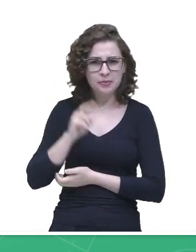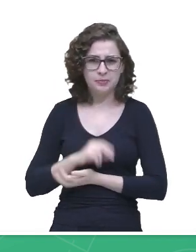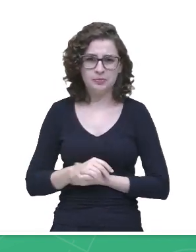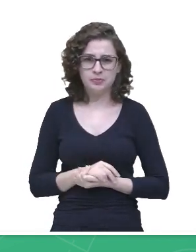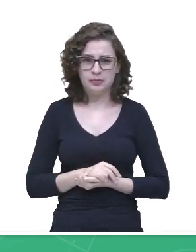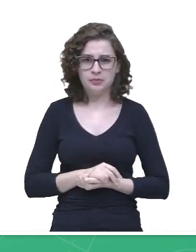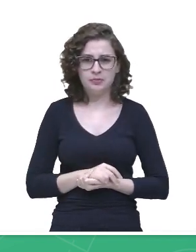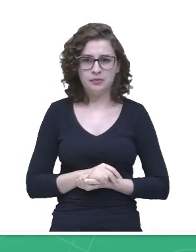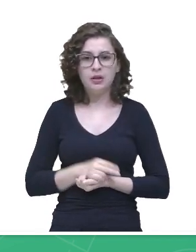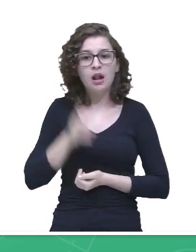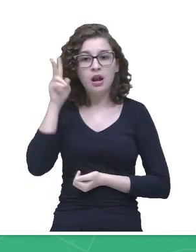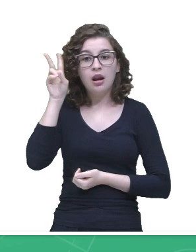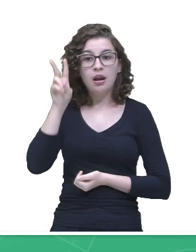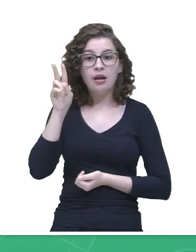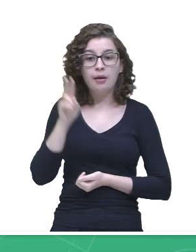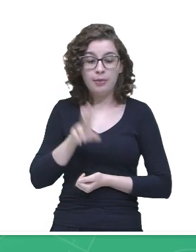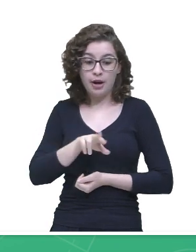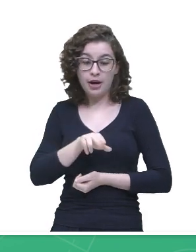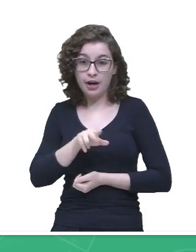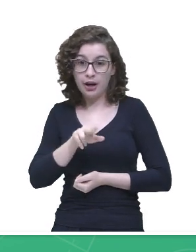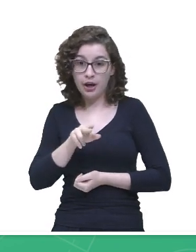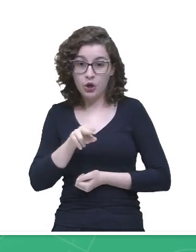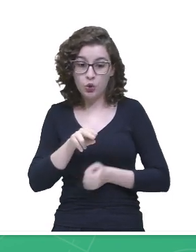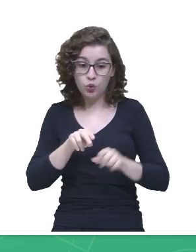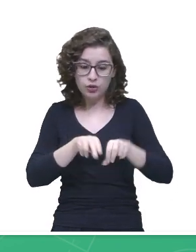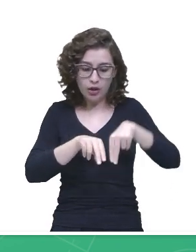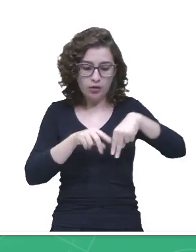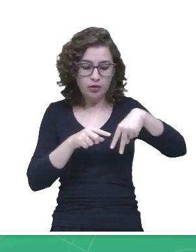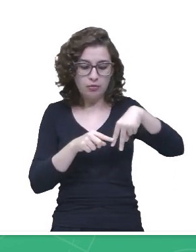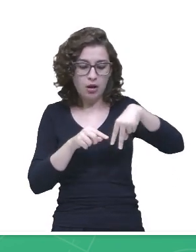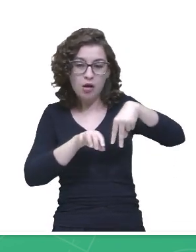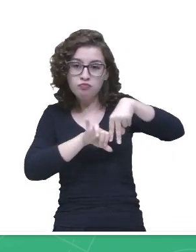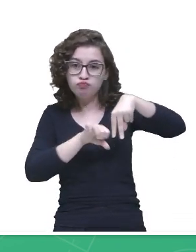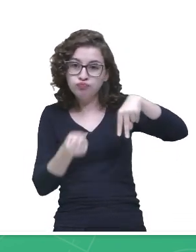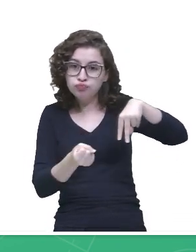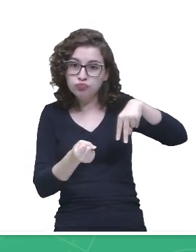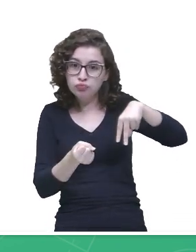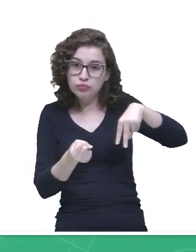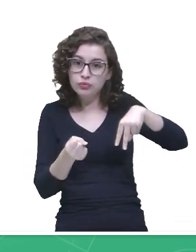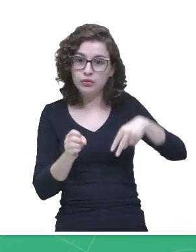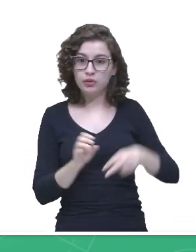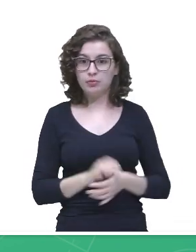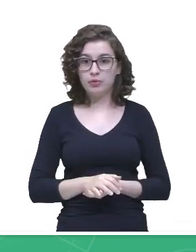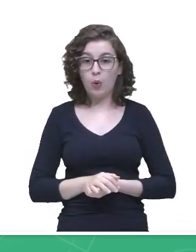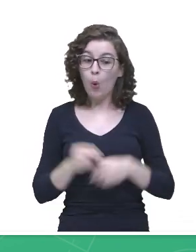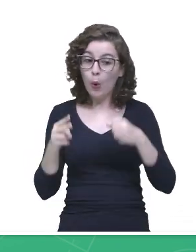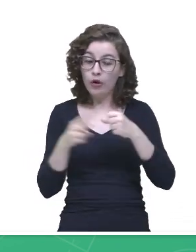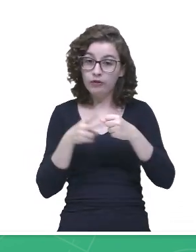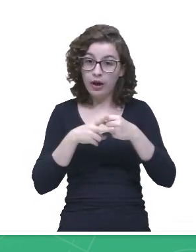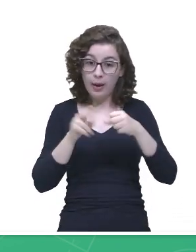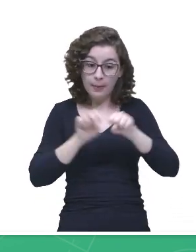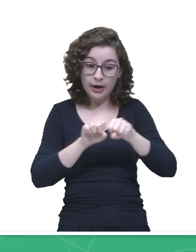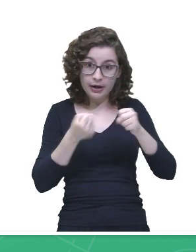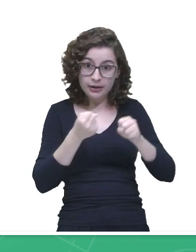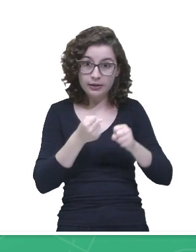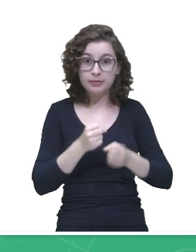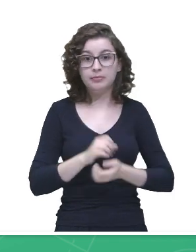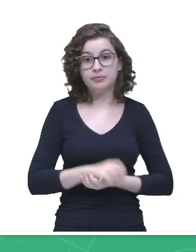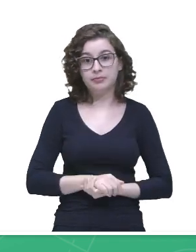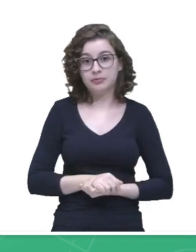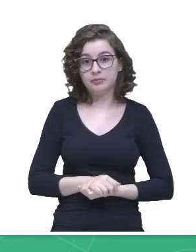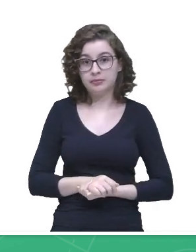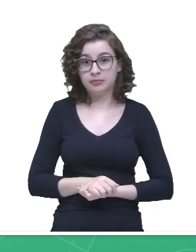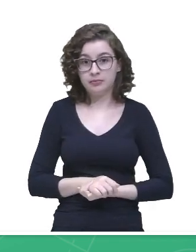que a garotinha, ela quebrou a perna esquerda, o verbo era quebrar, em espanhol, romper.